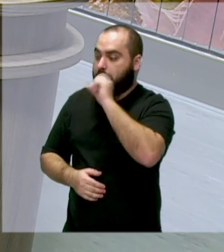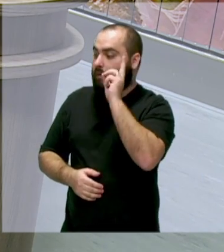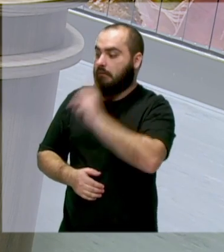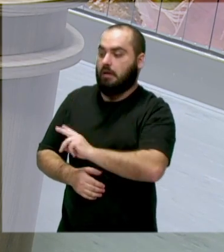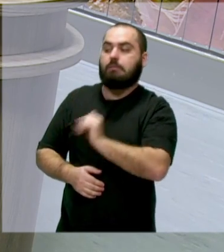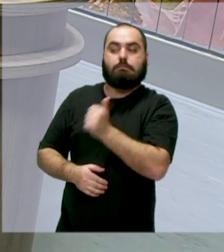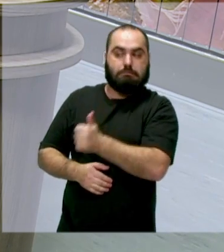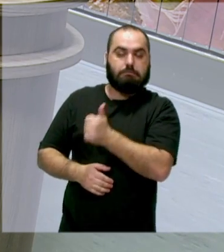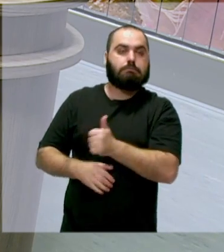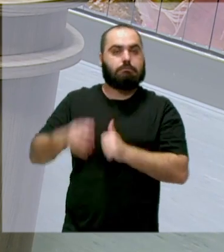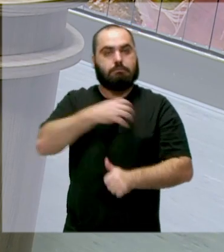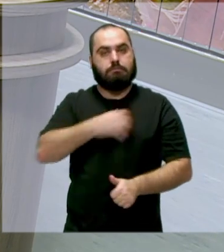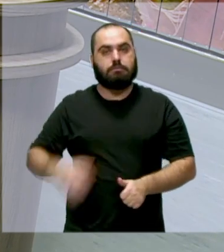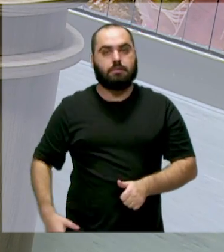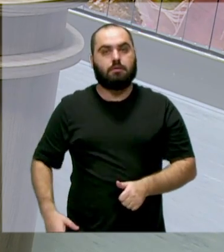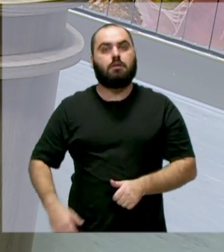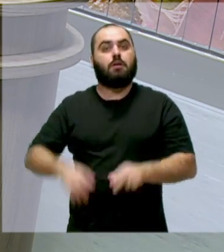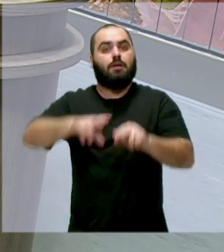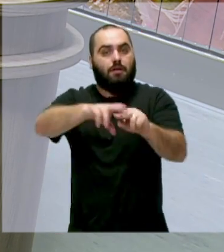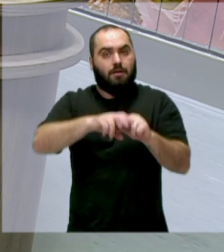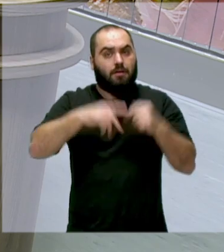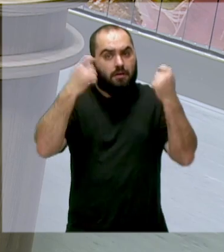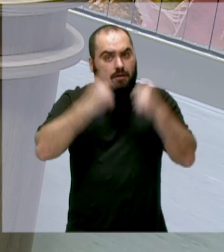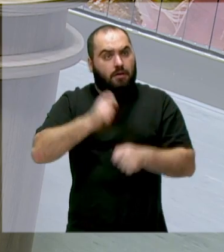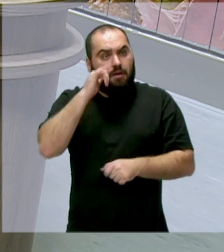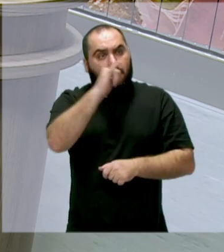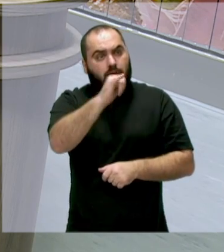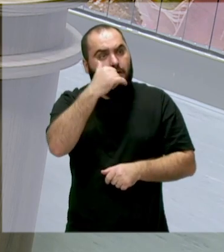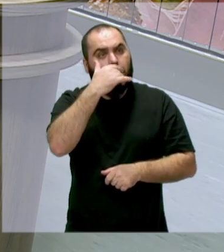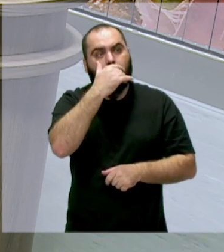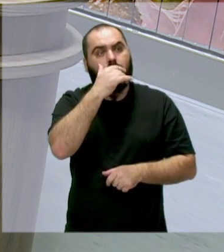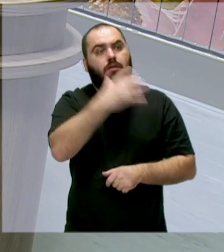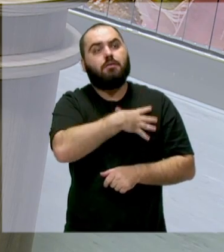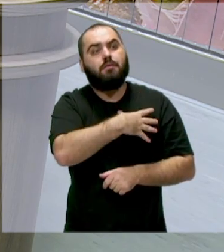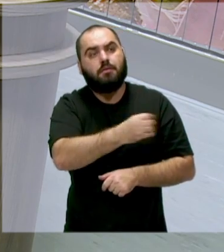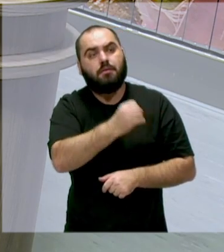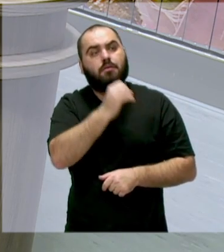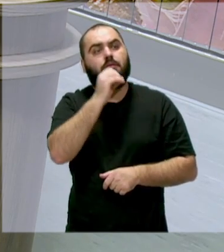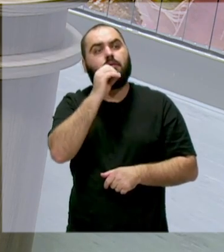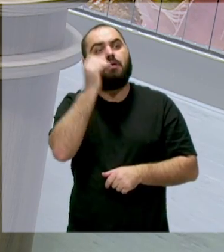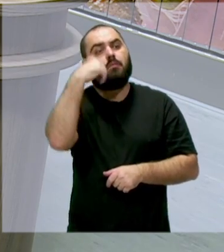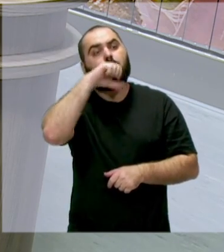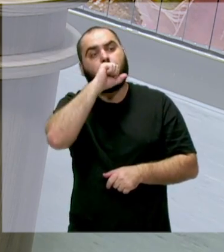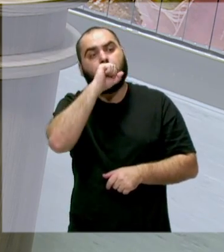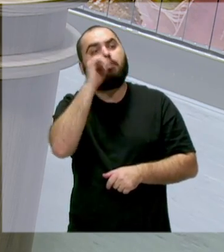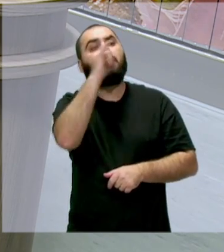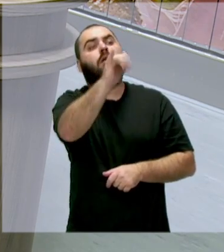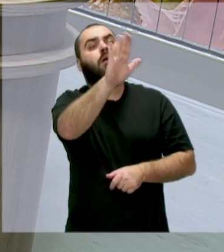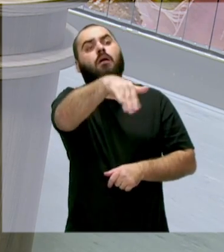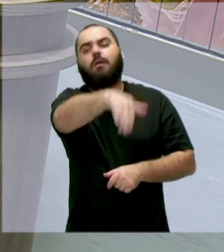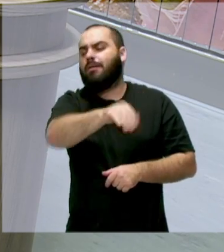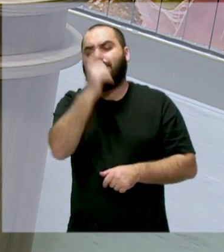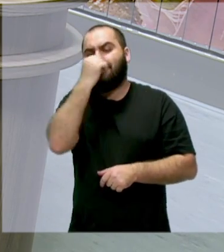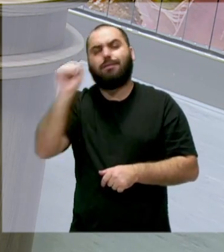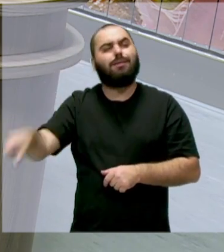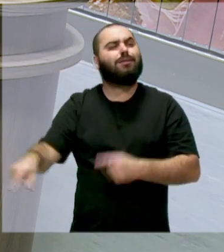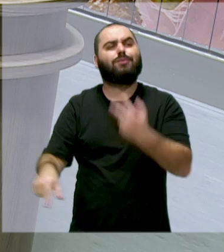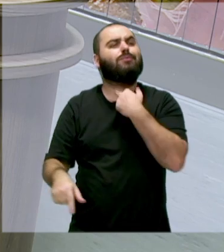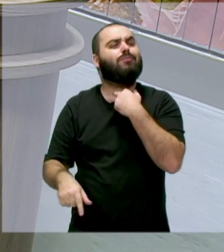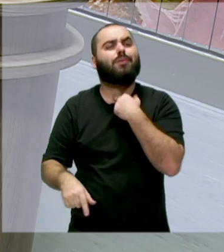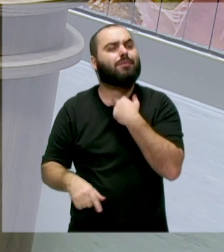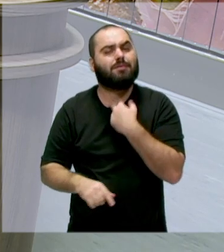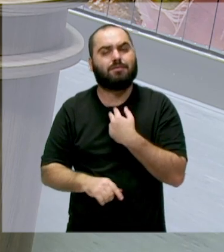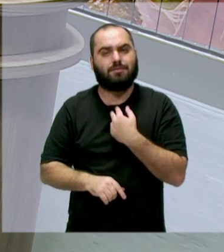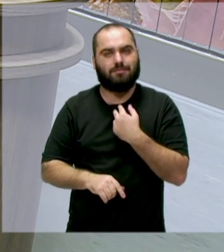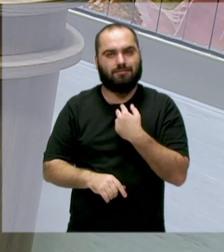do pai, pai, não joga isso, não joga esse lixo aqui, não descarte esse lixo incorreto, limpa o quintal, é isso que a gente quer.